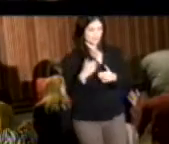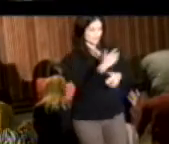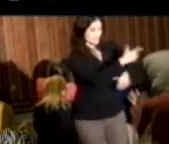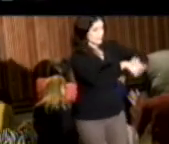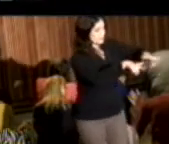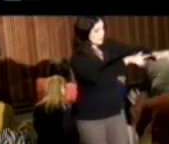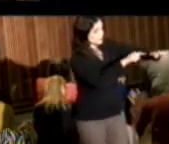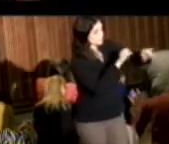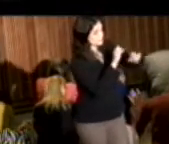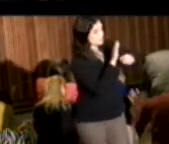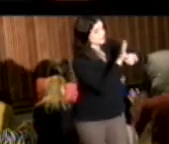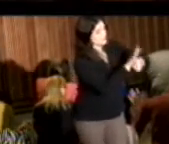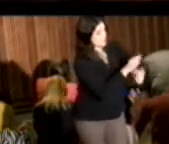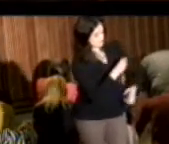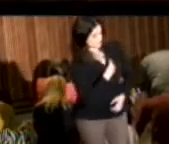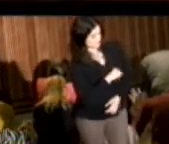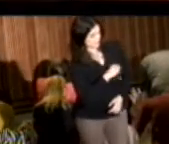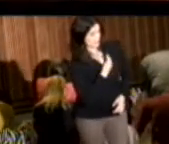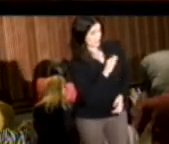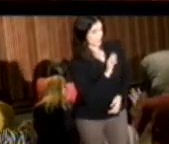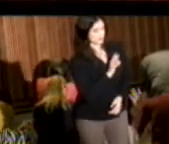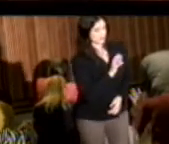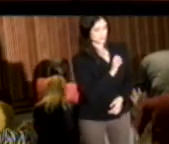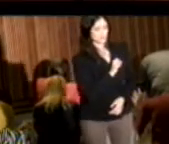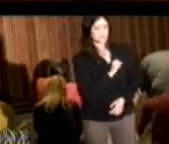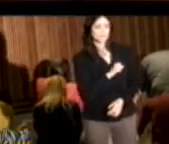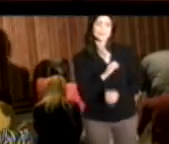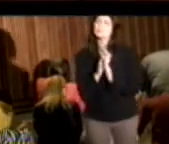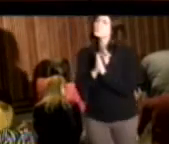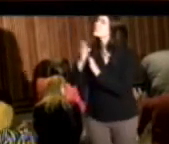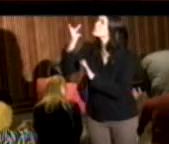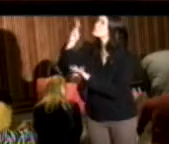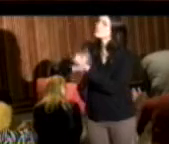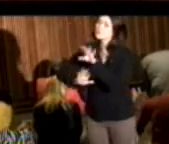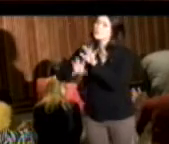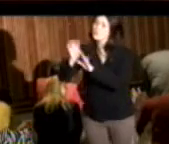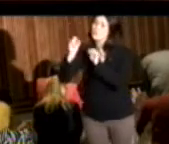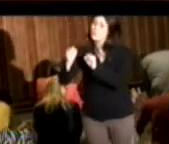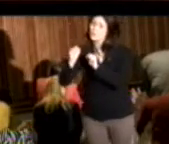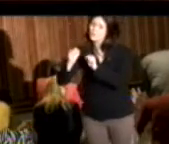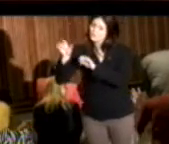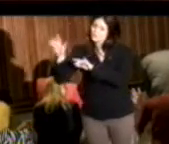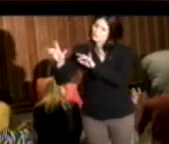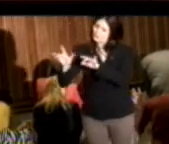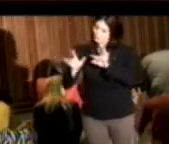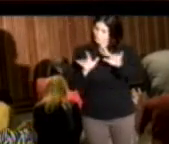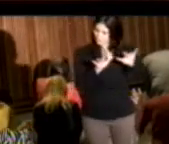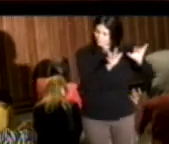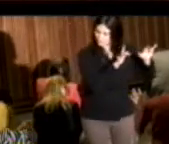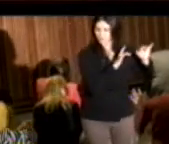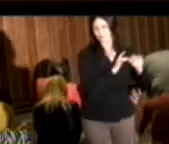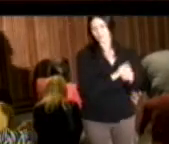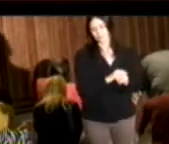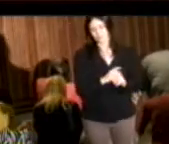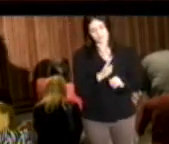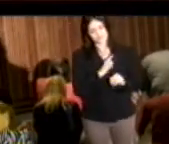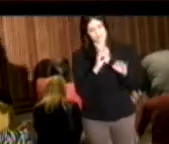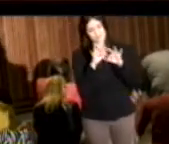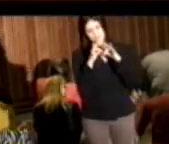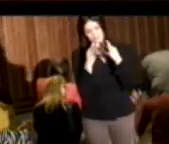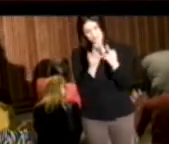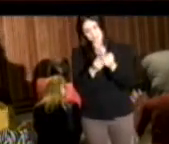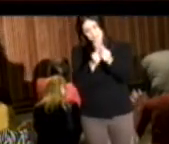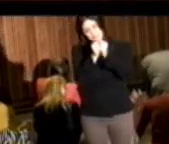de poder e abençoa, Pai. Põe a tua mão de poder e abençoa. Tem lares quebrados aqui,